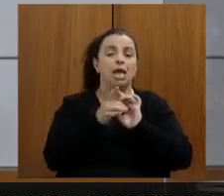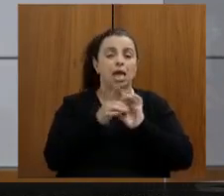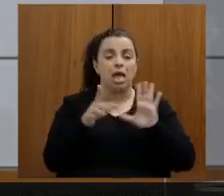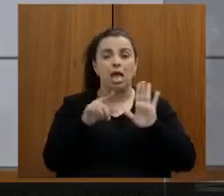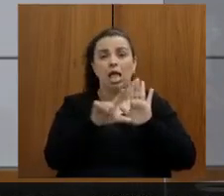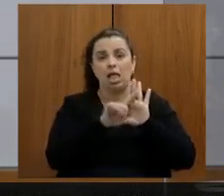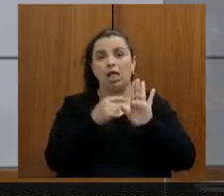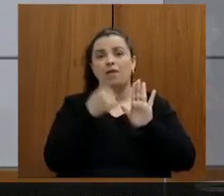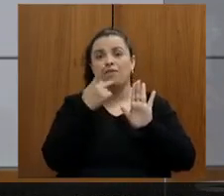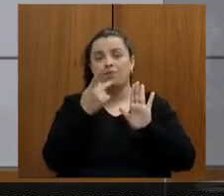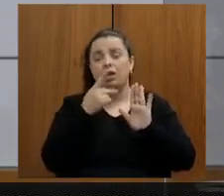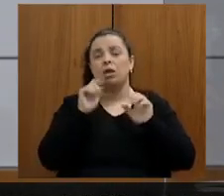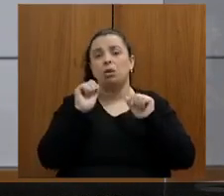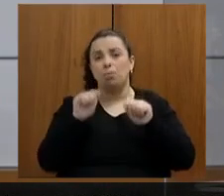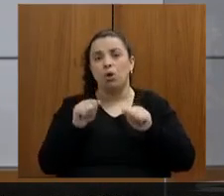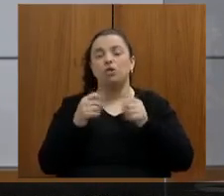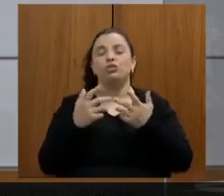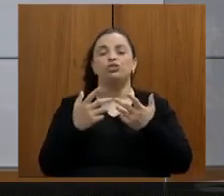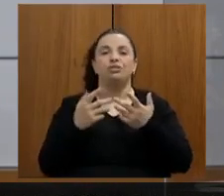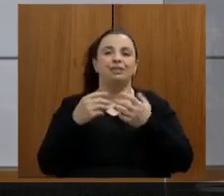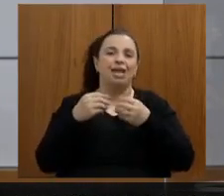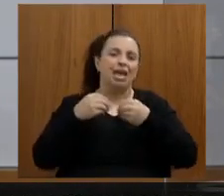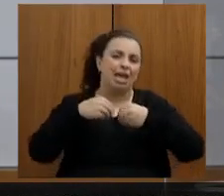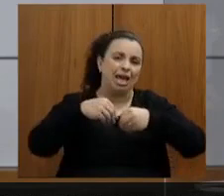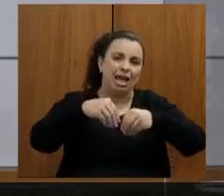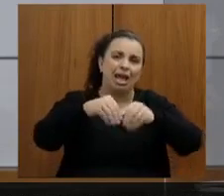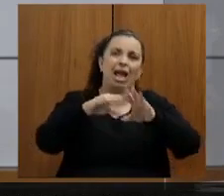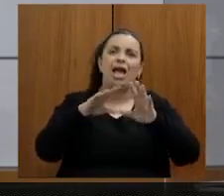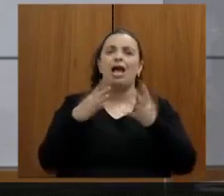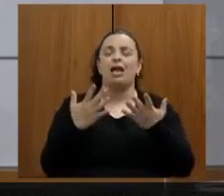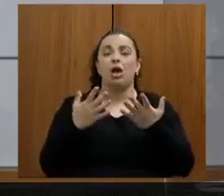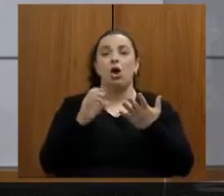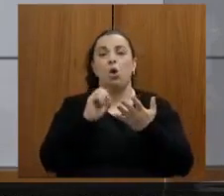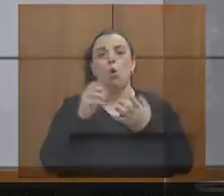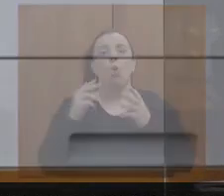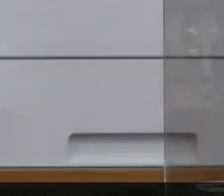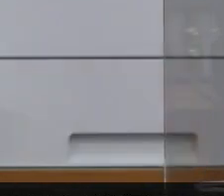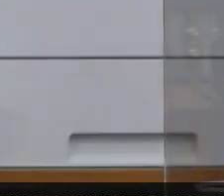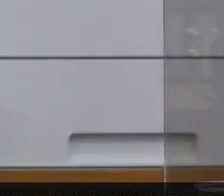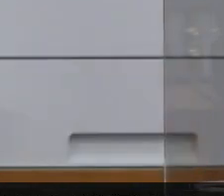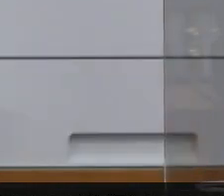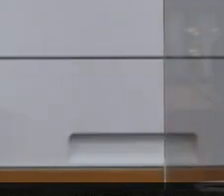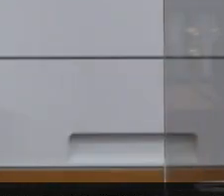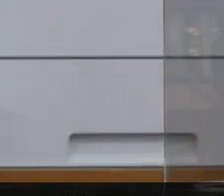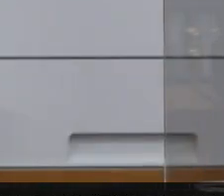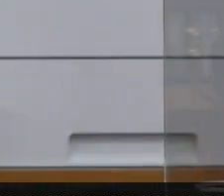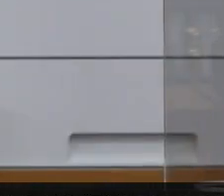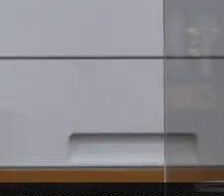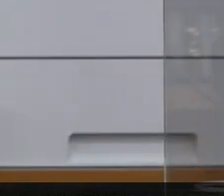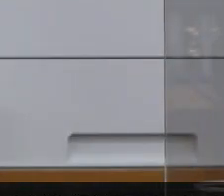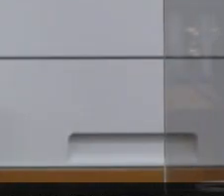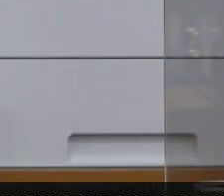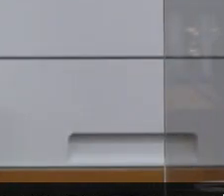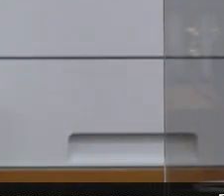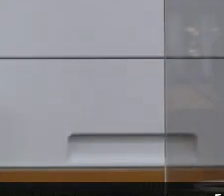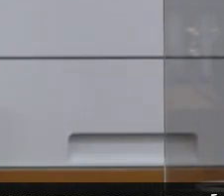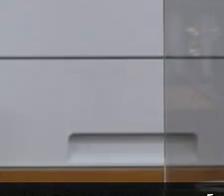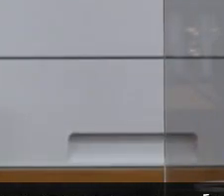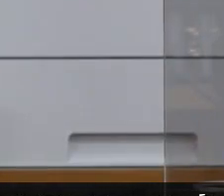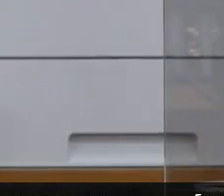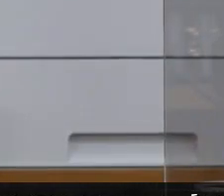turismo plano estratégico Ferroviário de Minas Gerais a ponta muitos muitos outros trechos